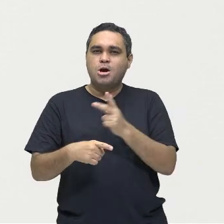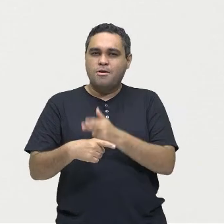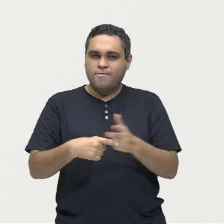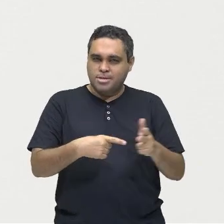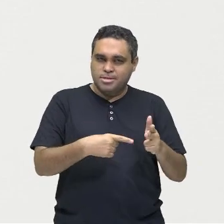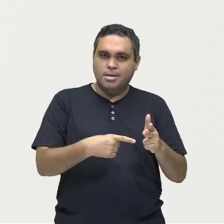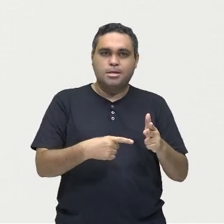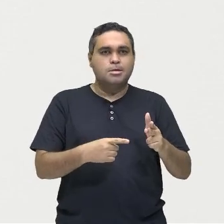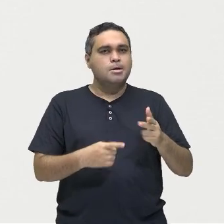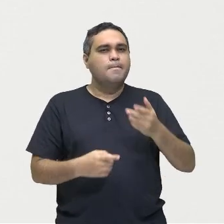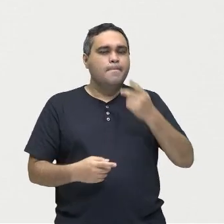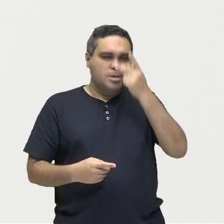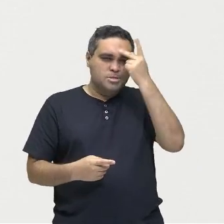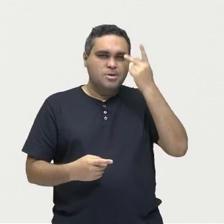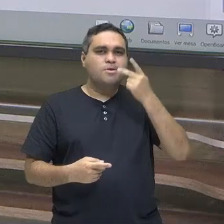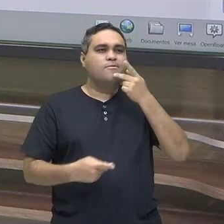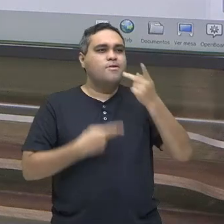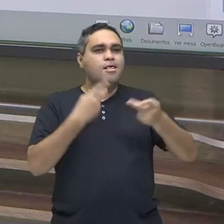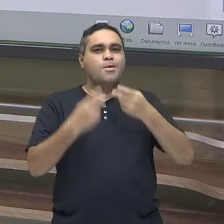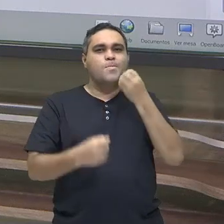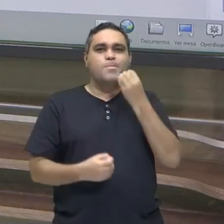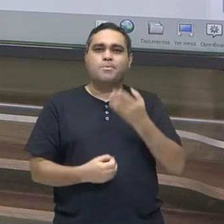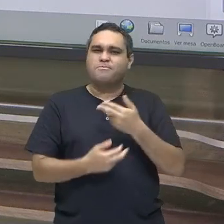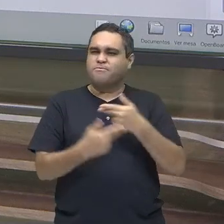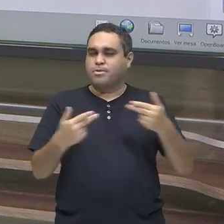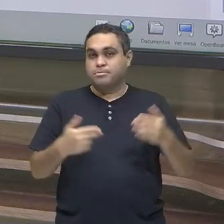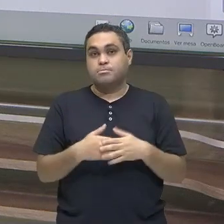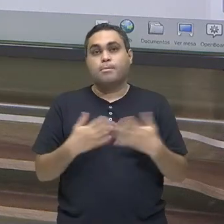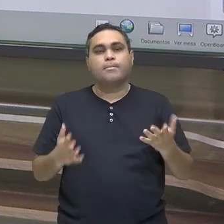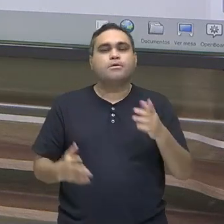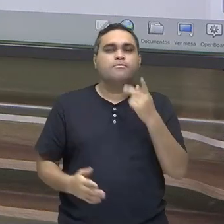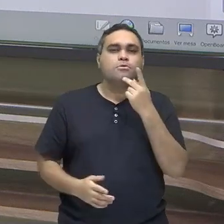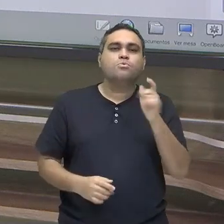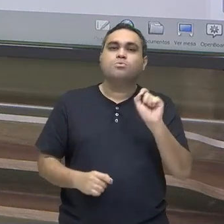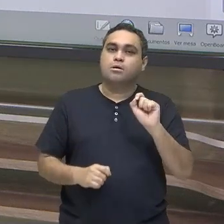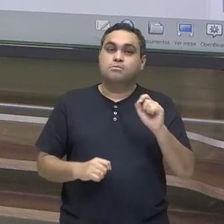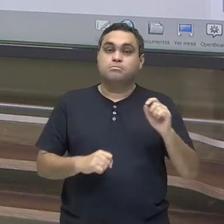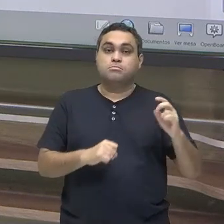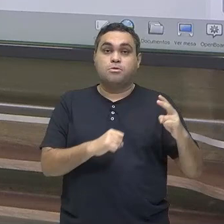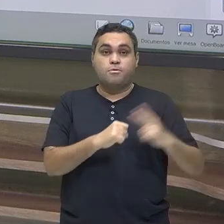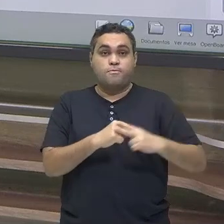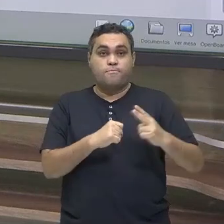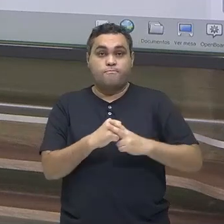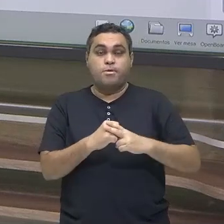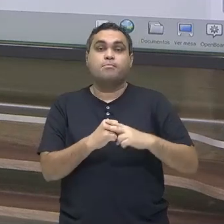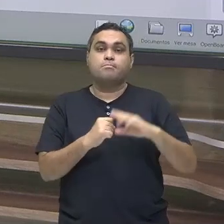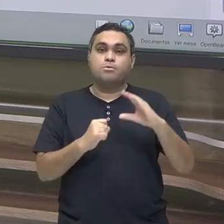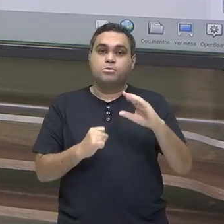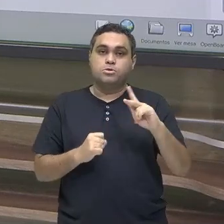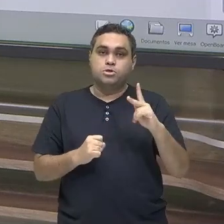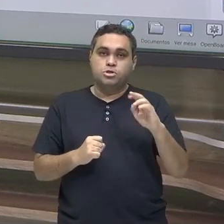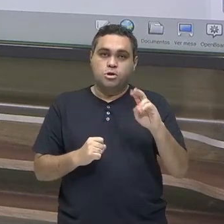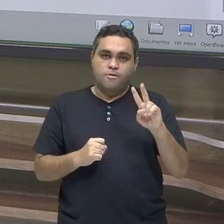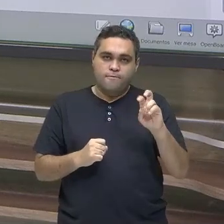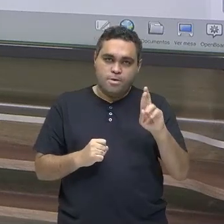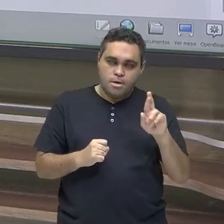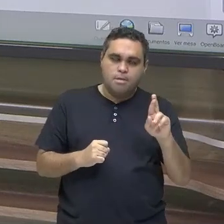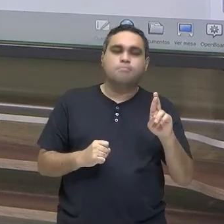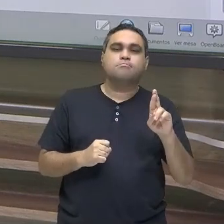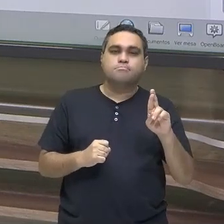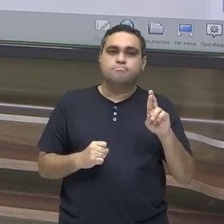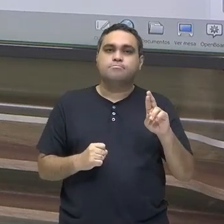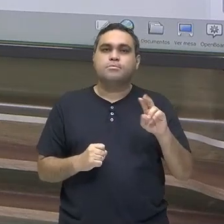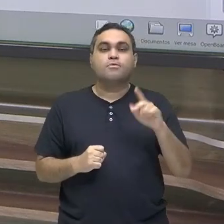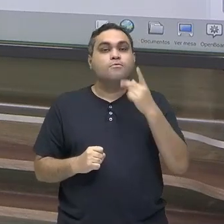diz assim, professora, mas o verbo chover, a senhora nos ensinou que os verbos que indicam fenômenos da